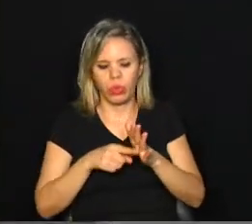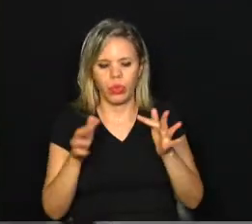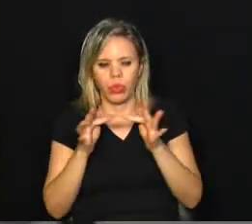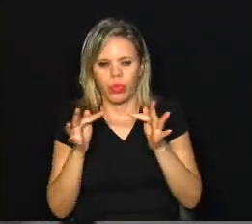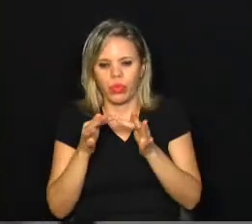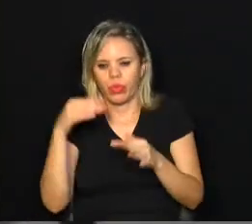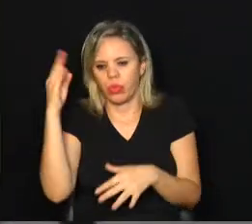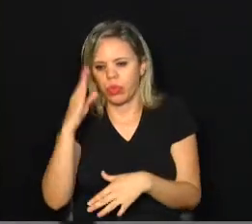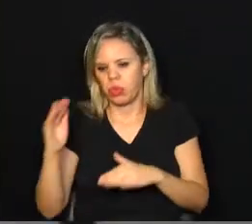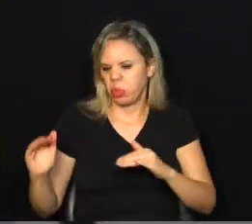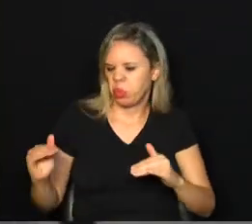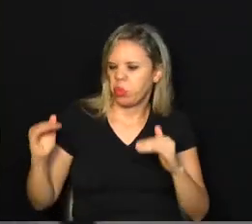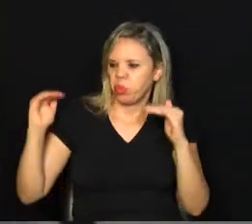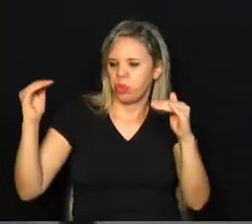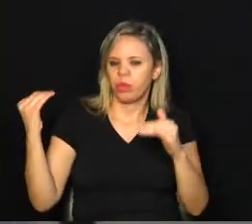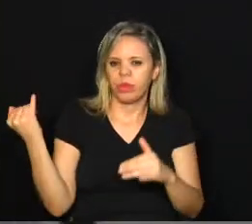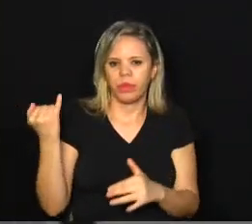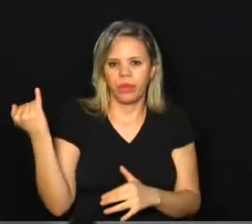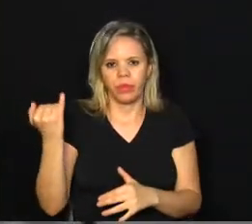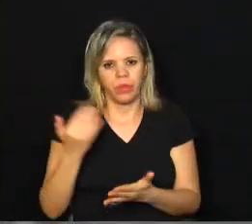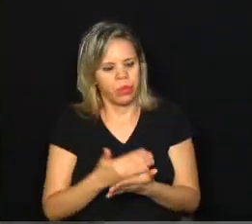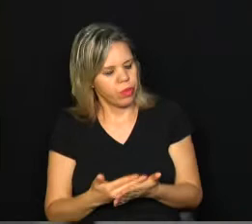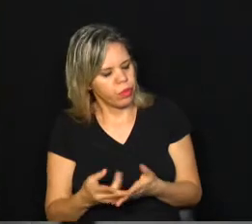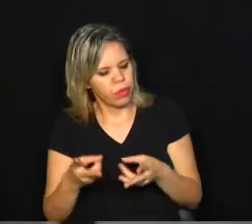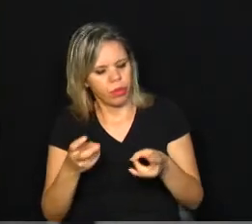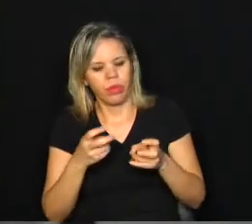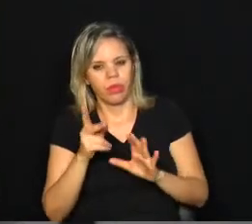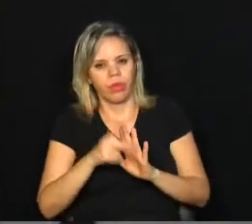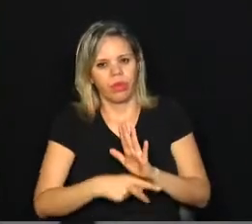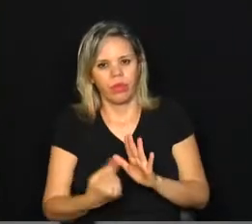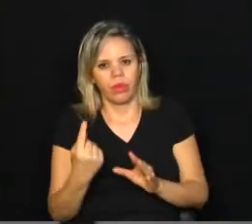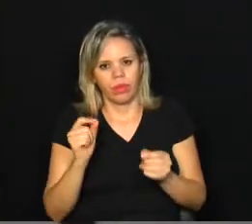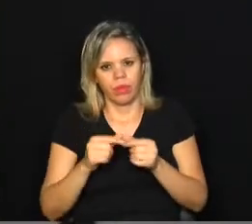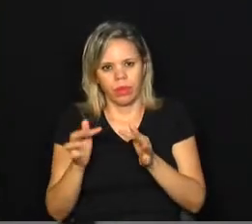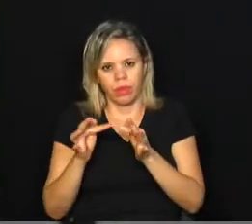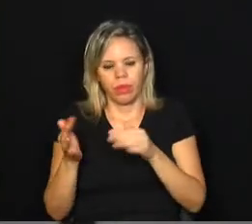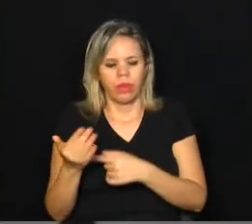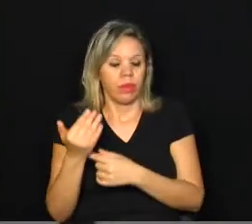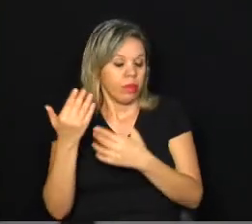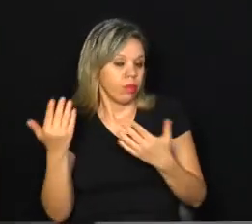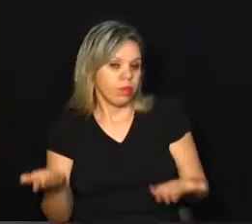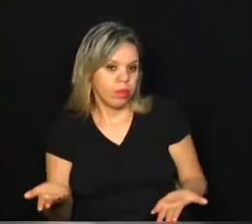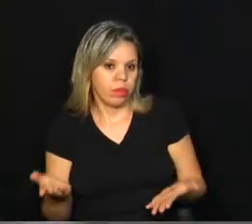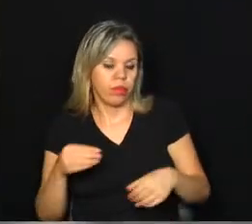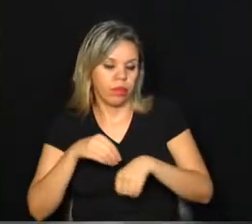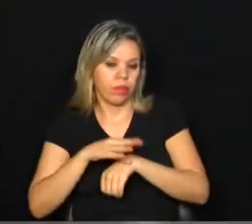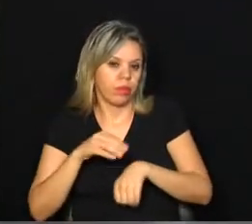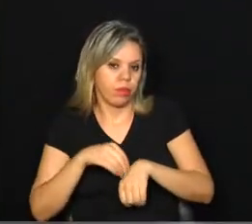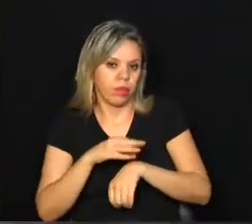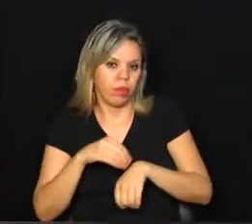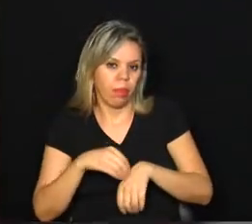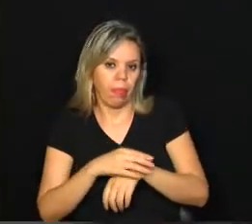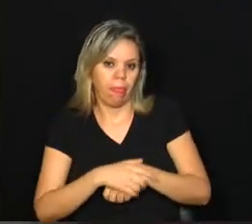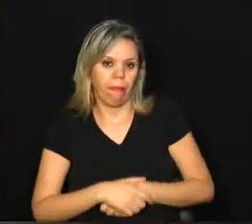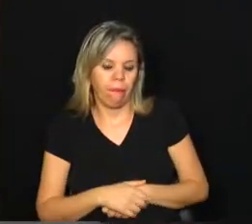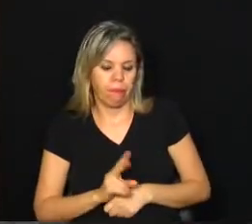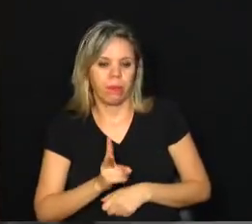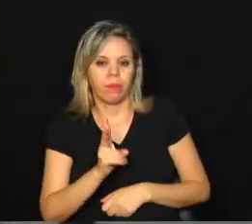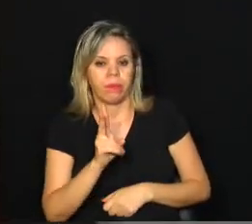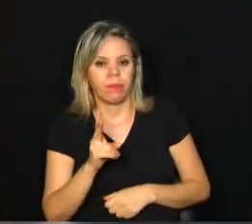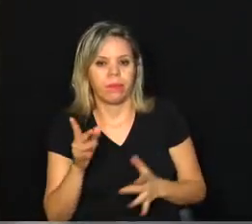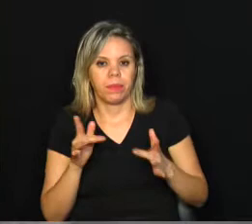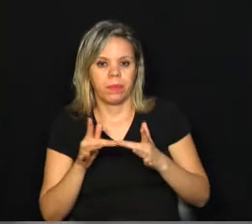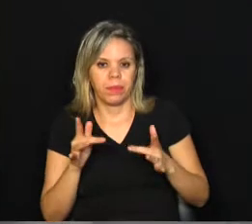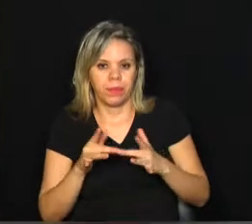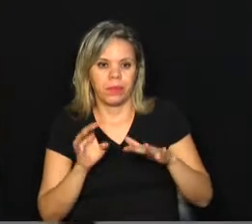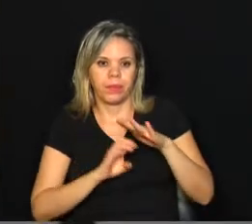renomado. Então, foi muito importante começar a olhar aqueles projetos de física e de tecnologia e trazê-los, né, sempre com contato